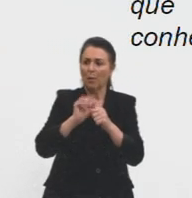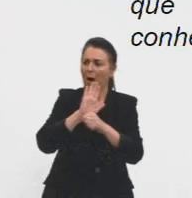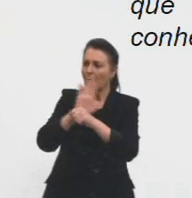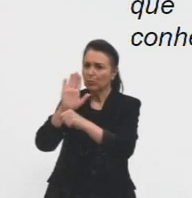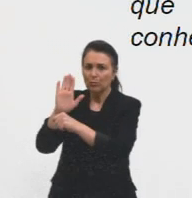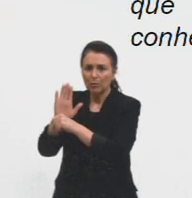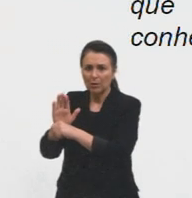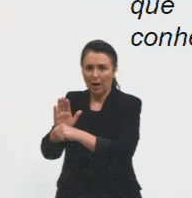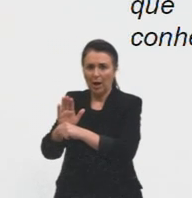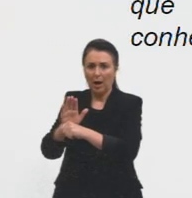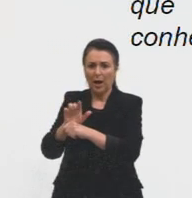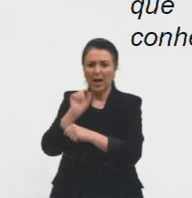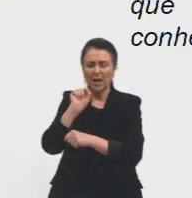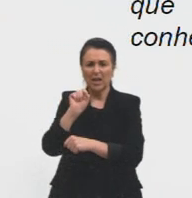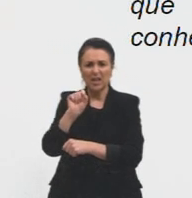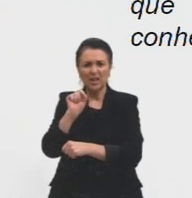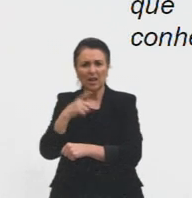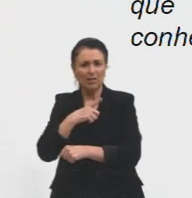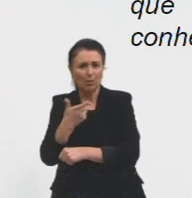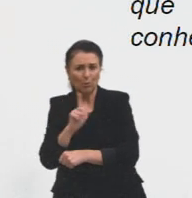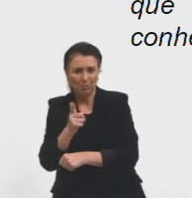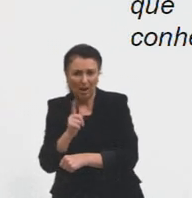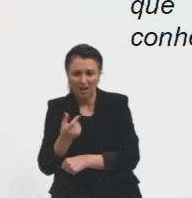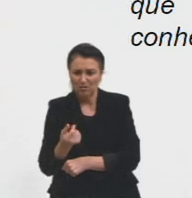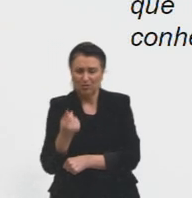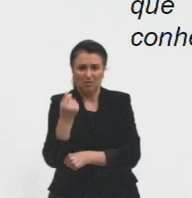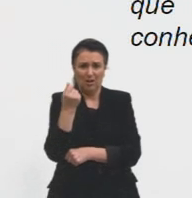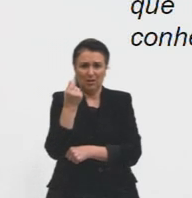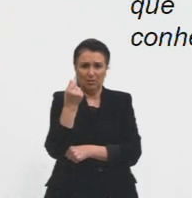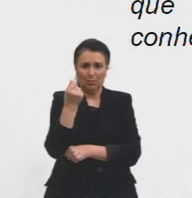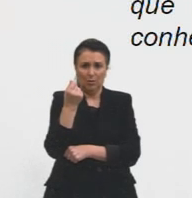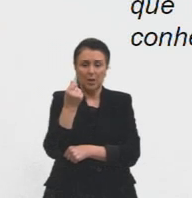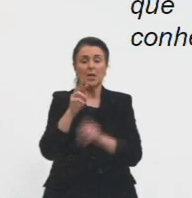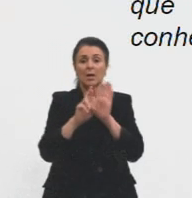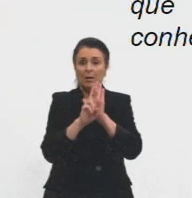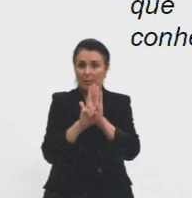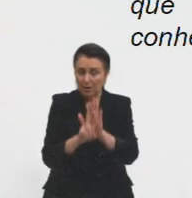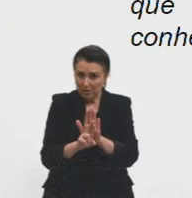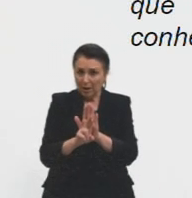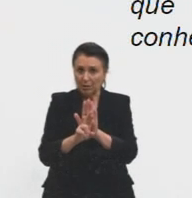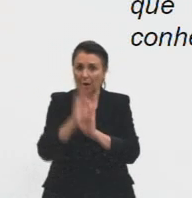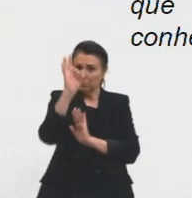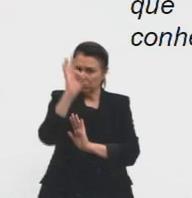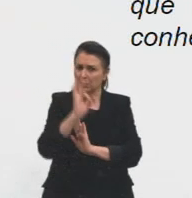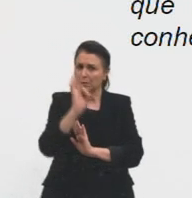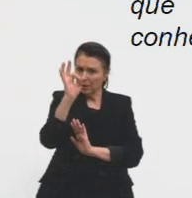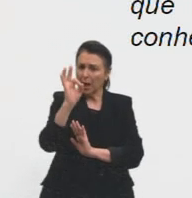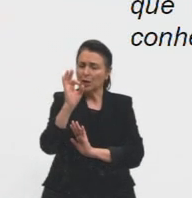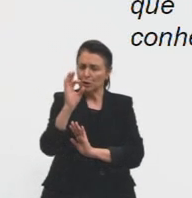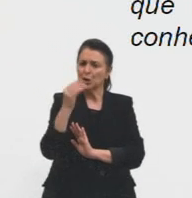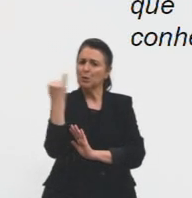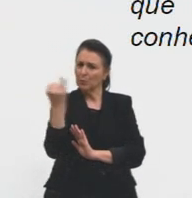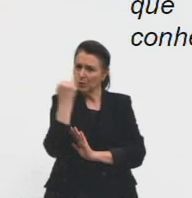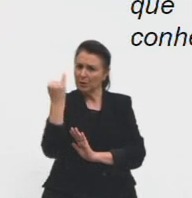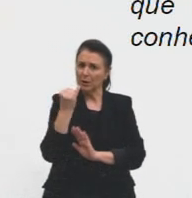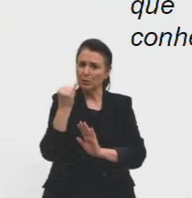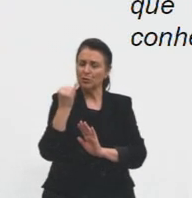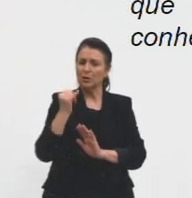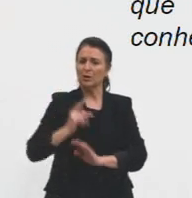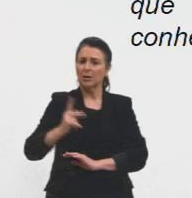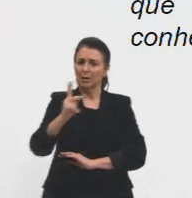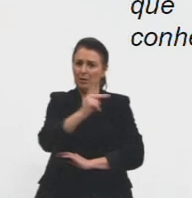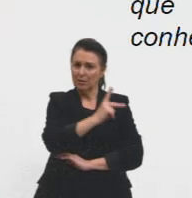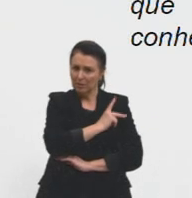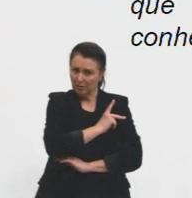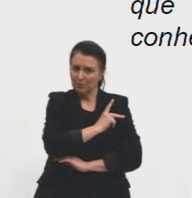os menos favorecidos os quais representam a maior parte da população é uma importante ferramenta na desconstrução